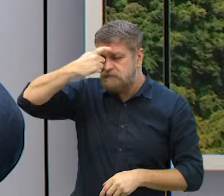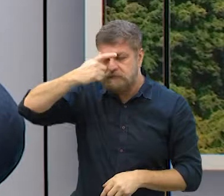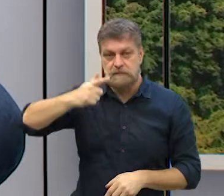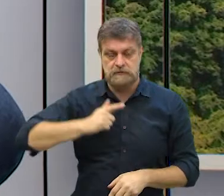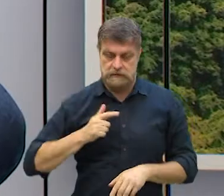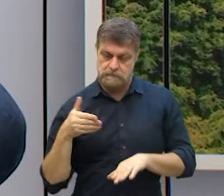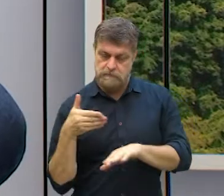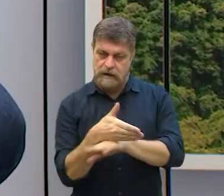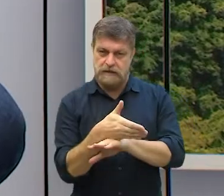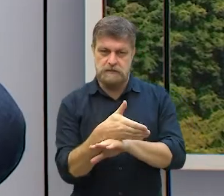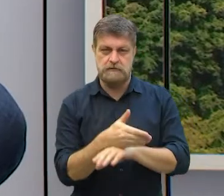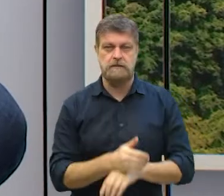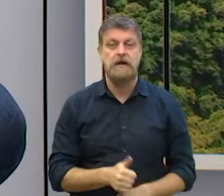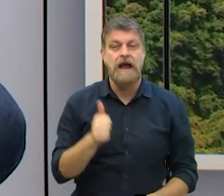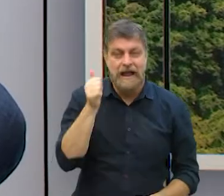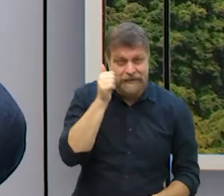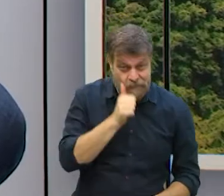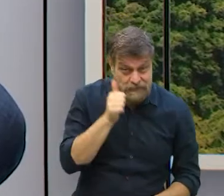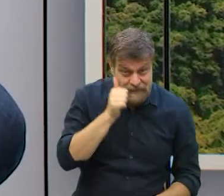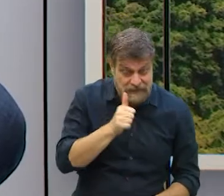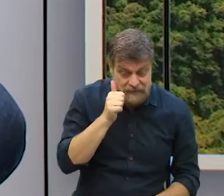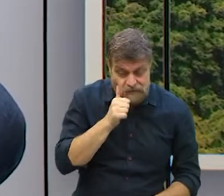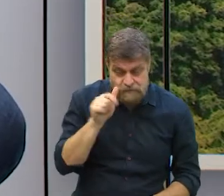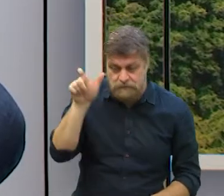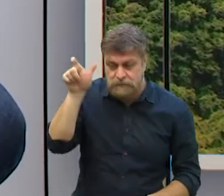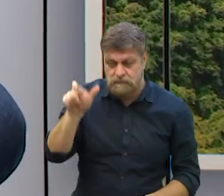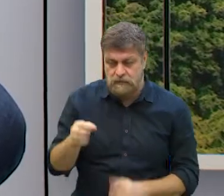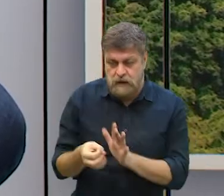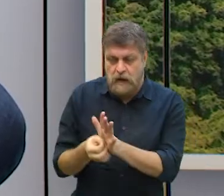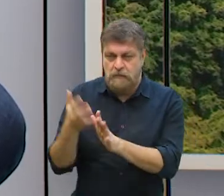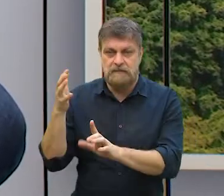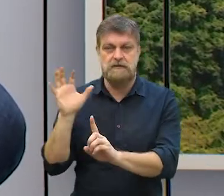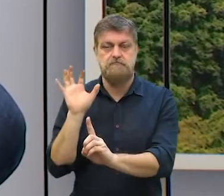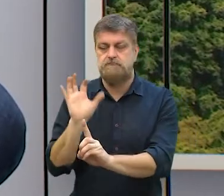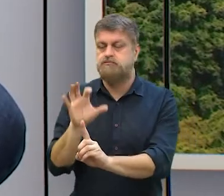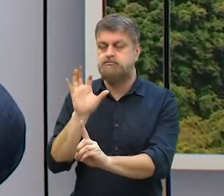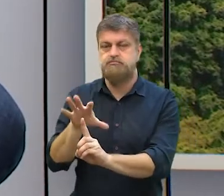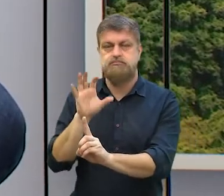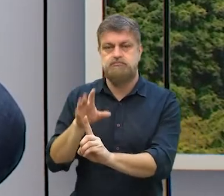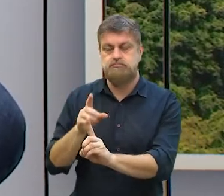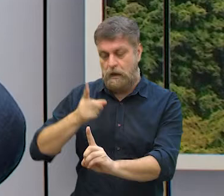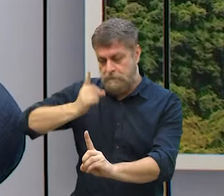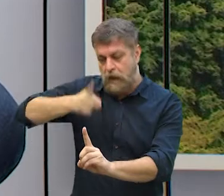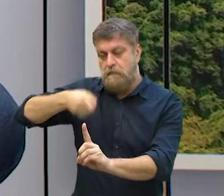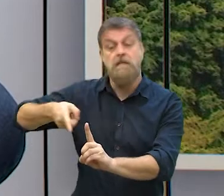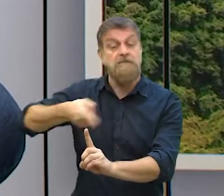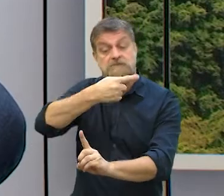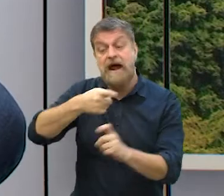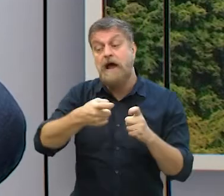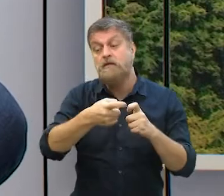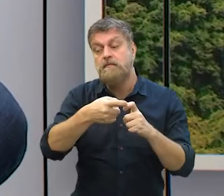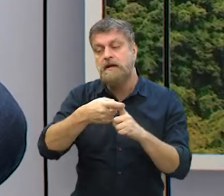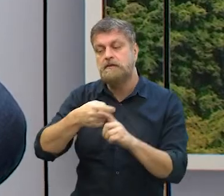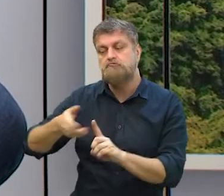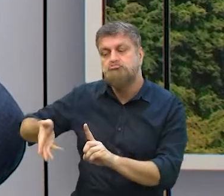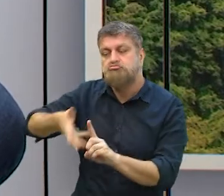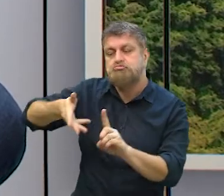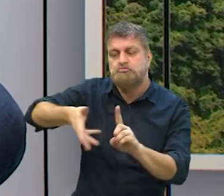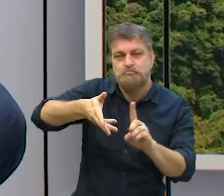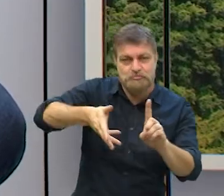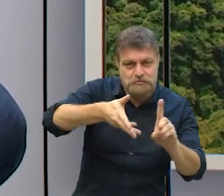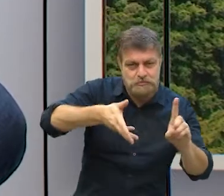população tem que fazer parte. Como foi dito aqui que as mulheres elas são muitas vezes as influenciadoras de levar o